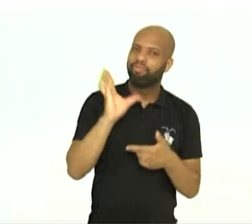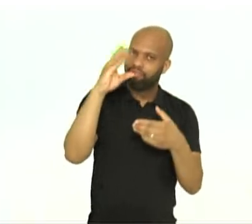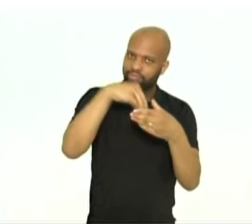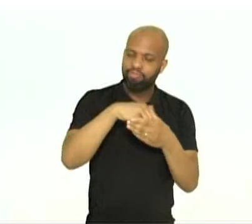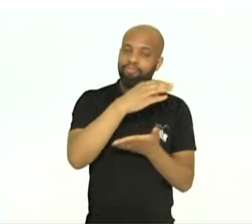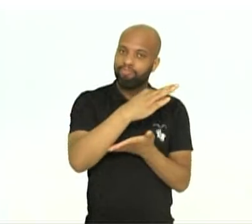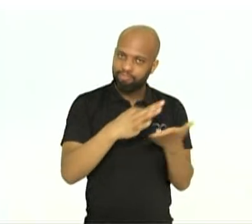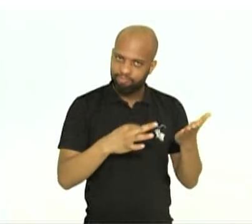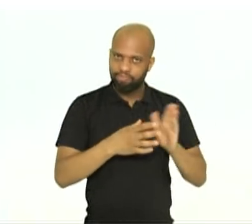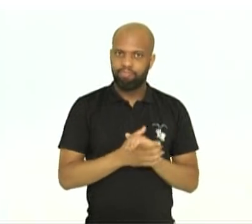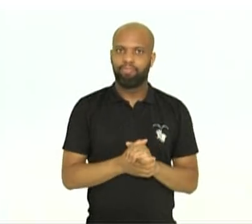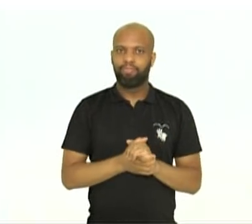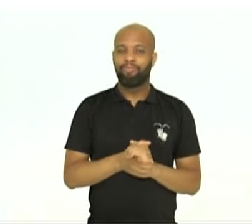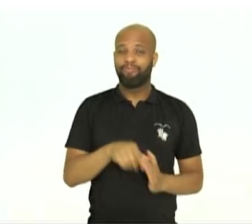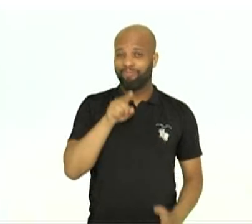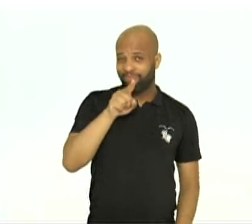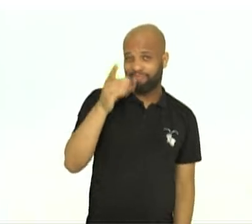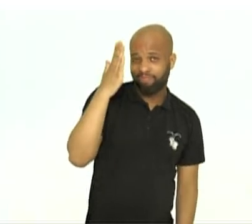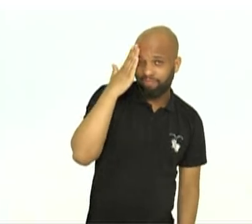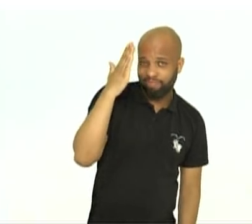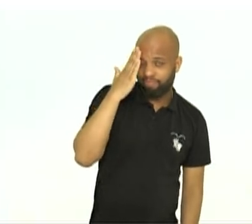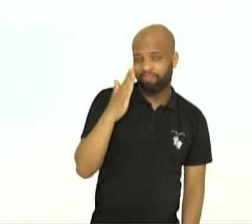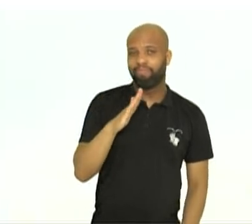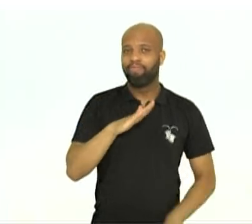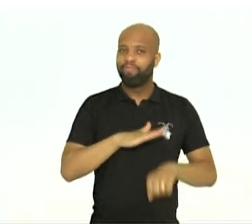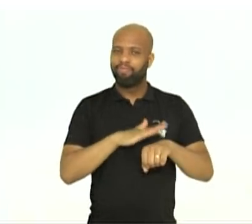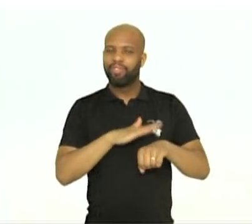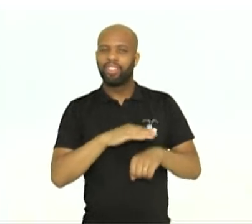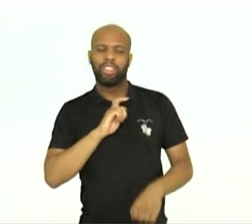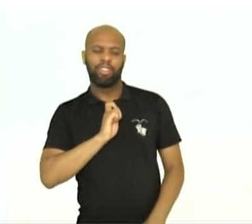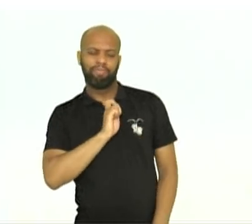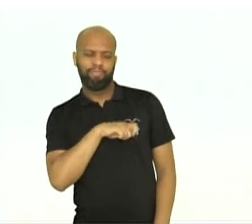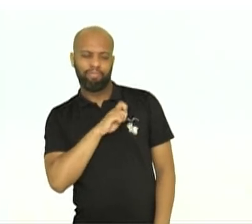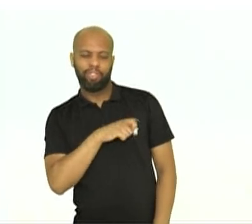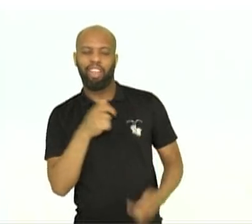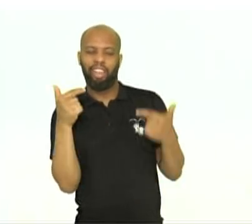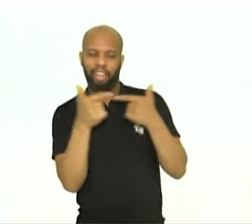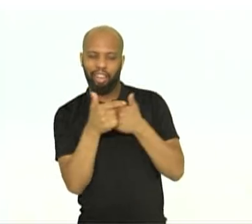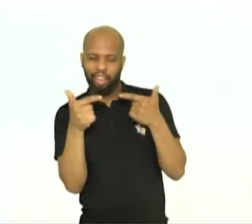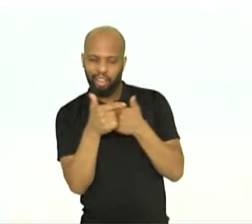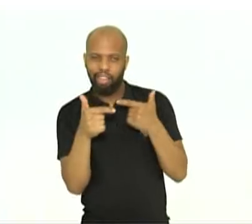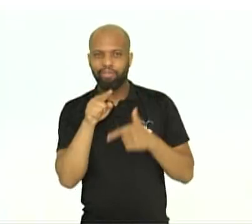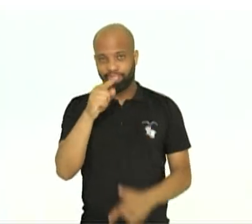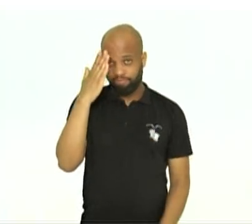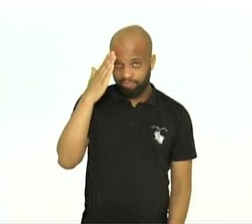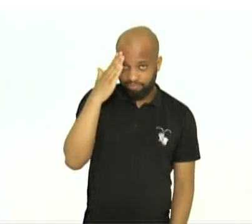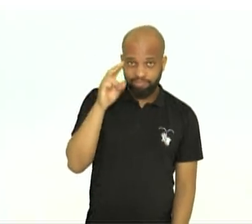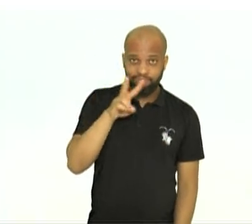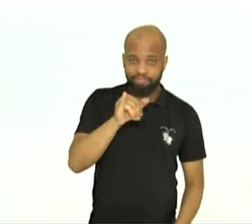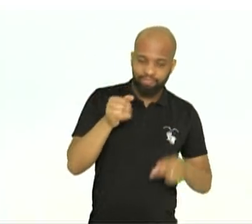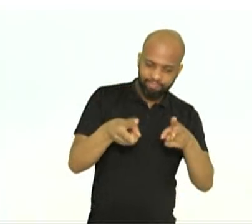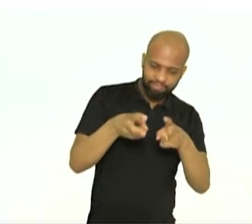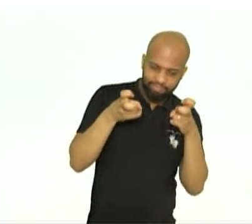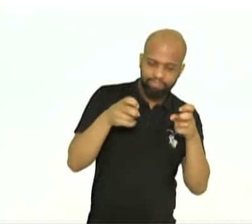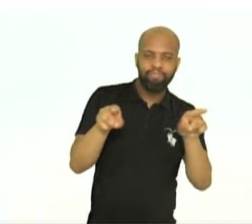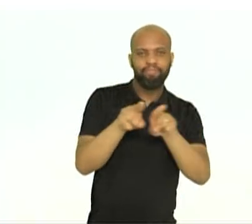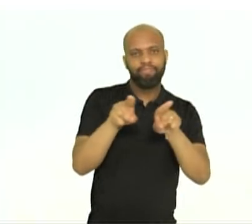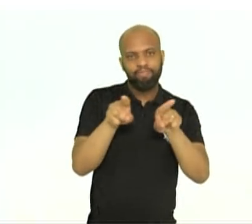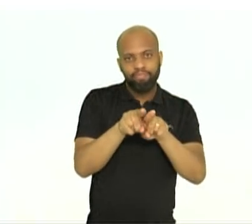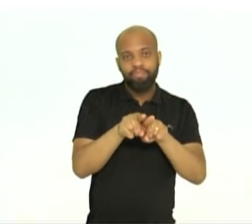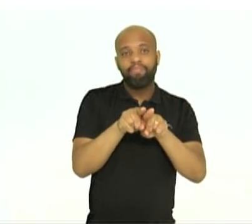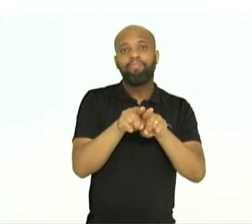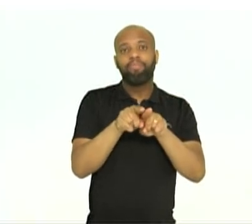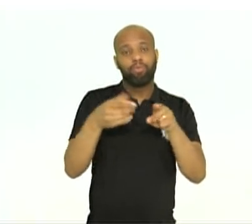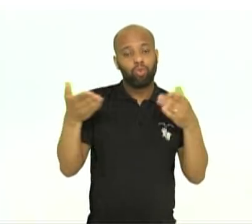nos textos. Você sabe quando tem um humor engraçado, um humor satírico, vamos perceber essas características hoje.